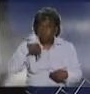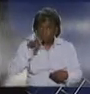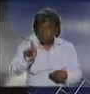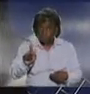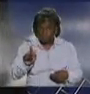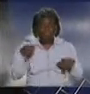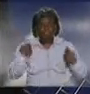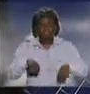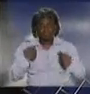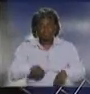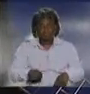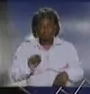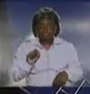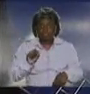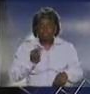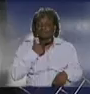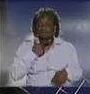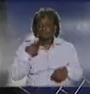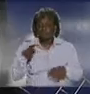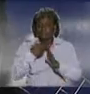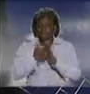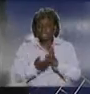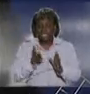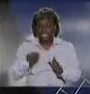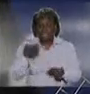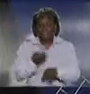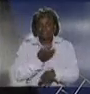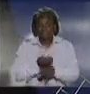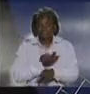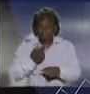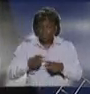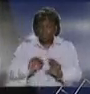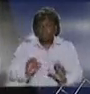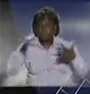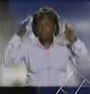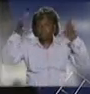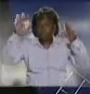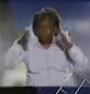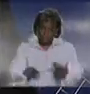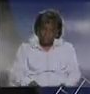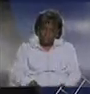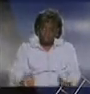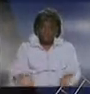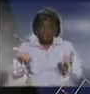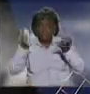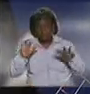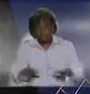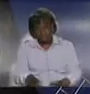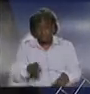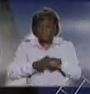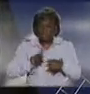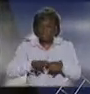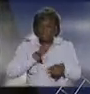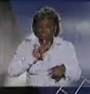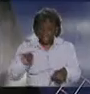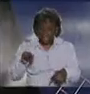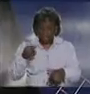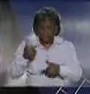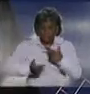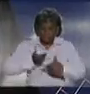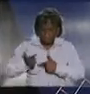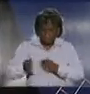né, ele tem que ter uma característica muito forte que é a resiliência, porque a gente está falando de, além de você estruturar